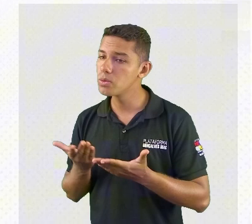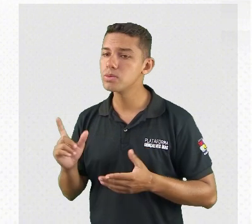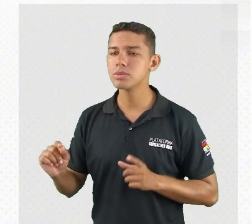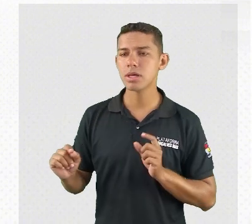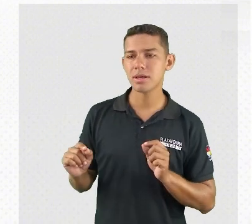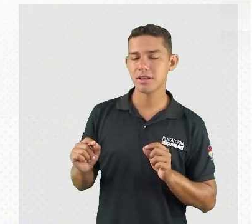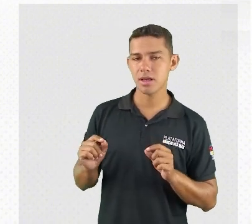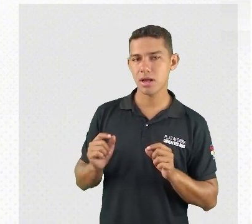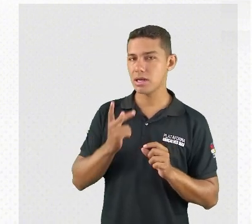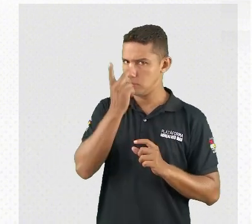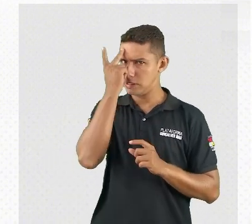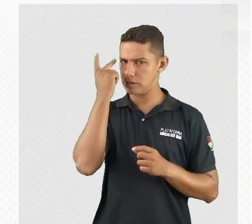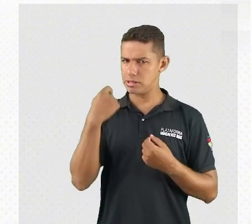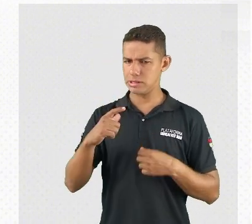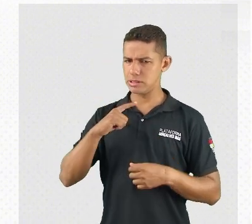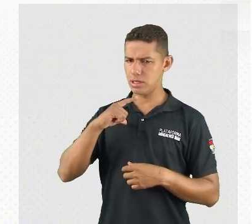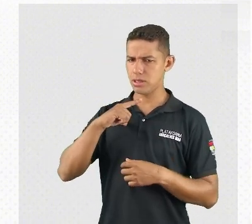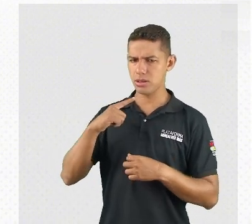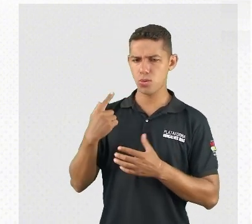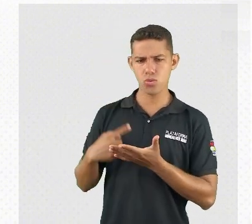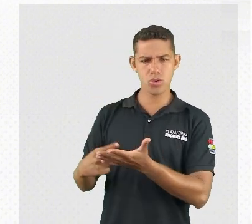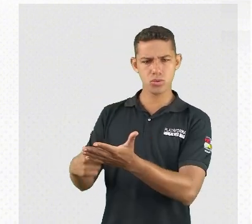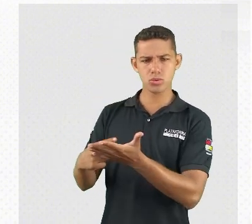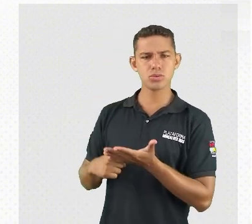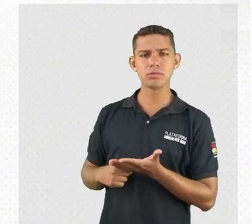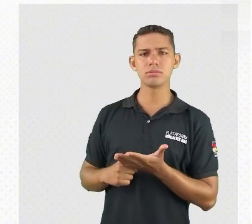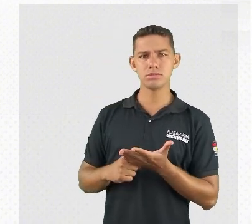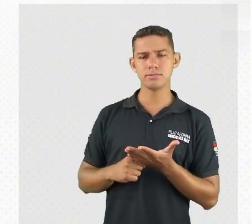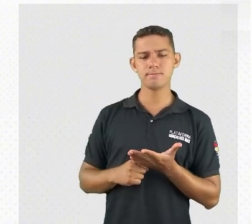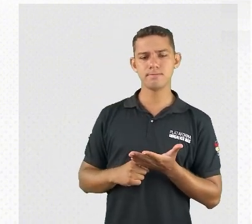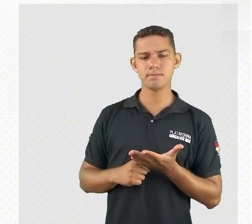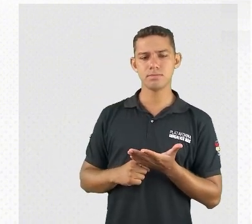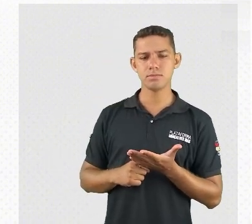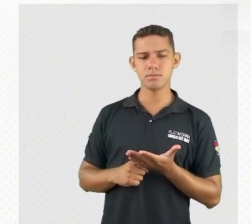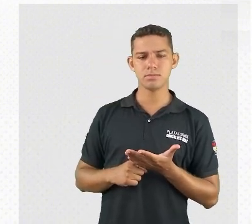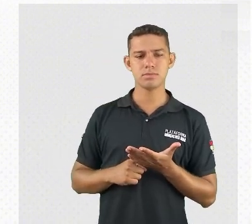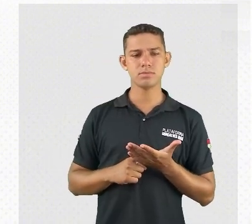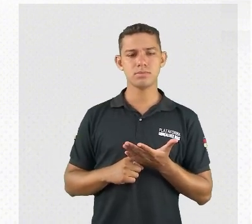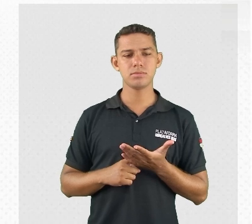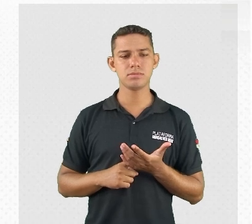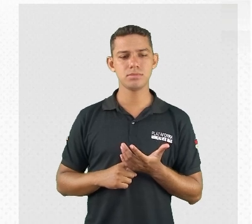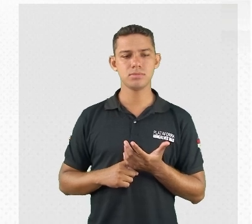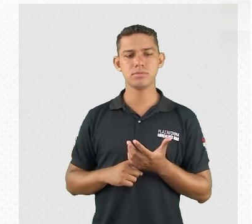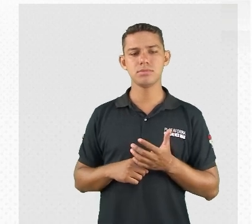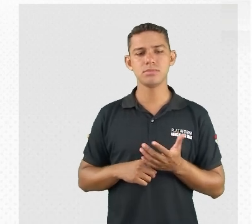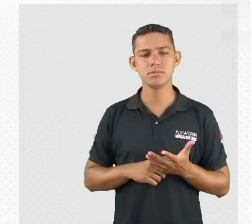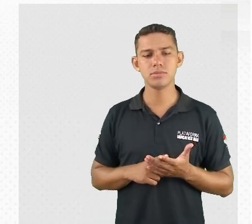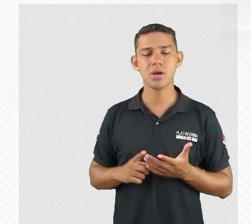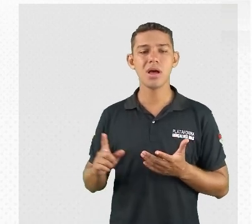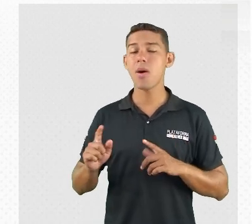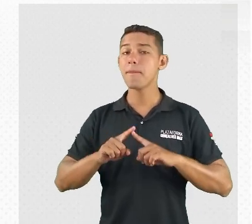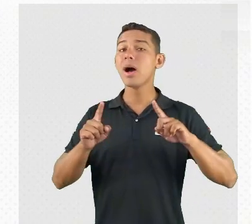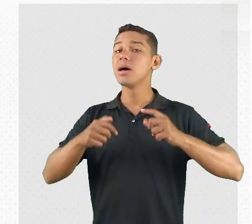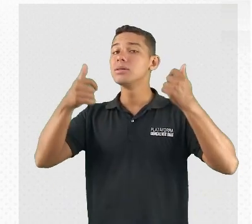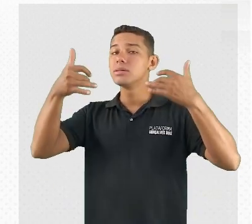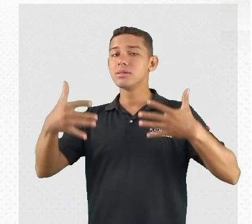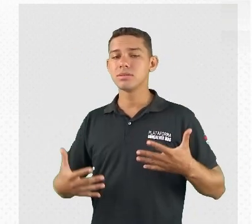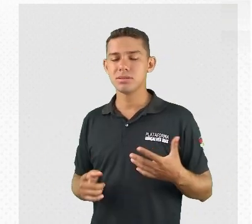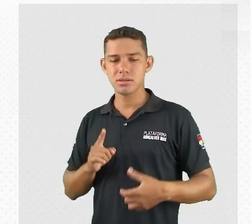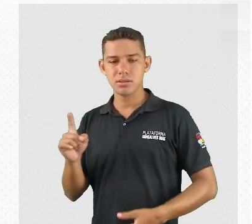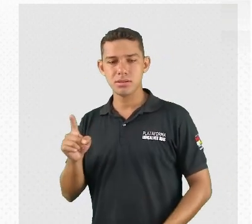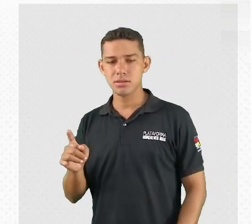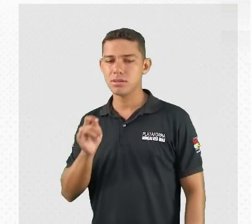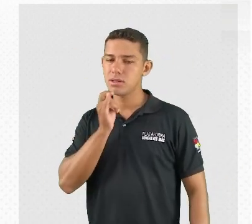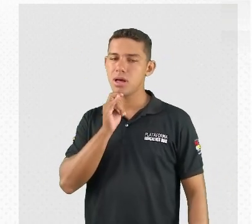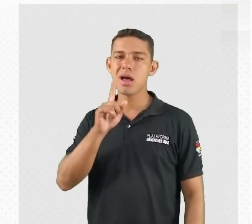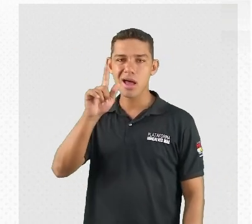pessoas, existe um acordo, ou deveria haver um acordo, né? Mas, no que diz respeito à filosofia política,